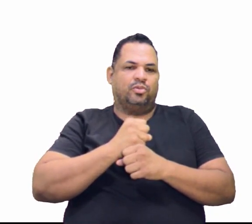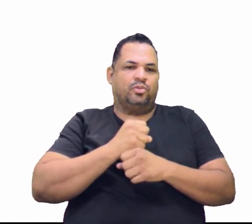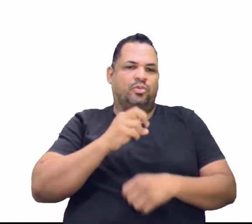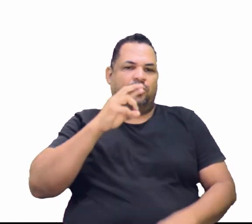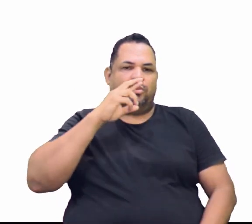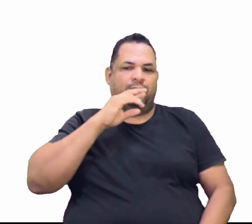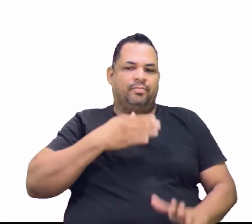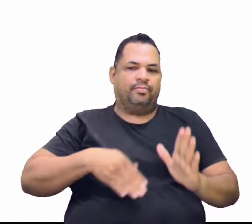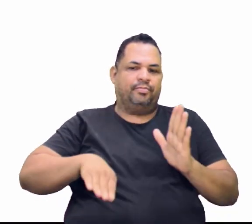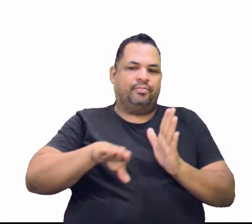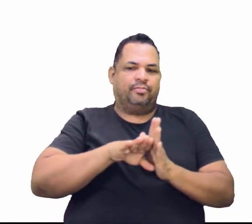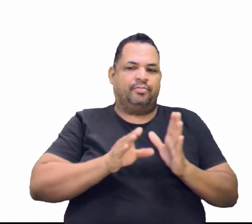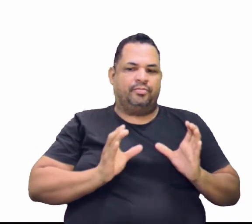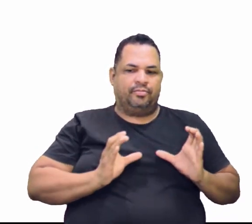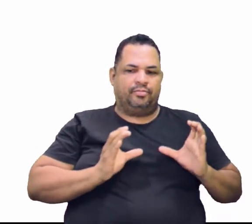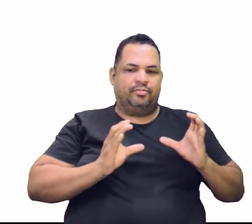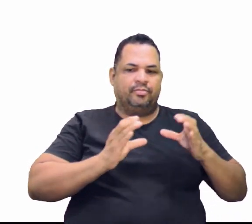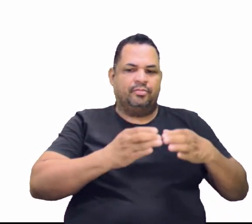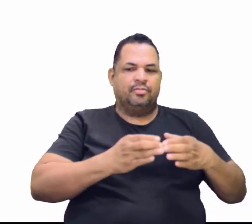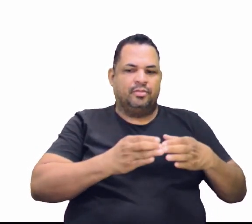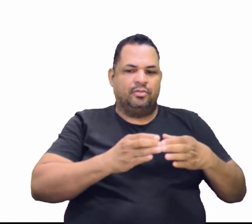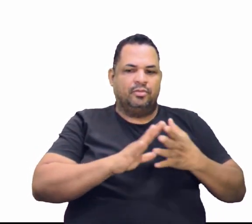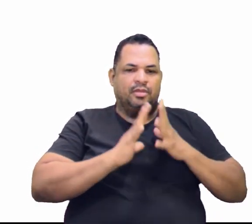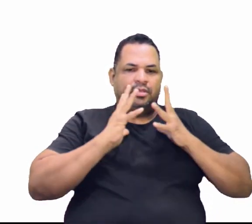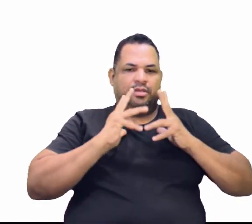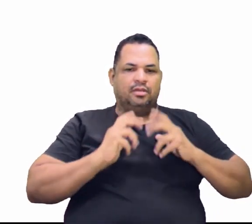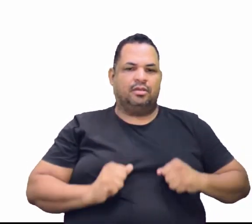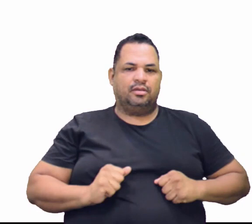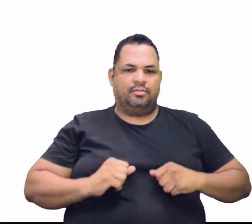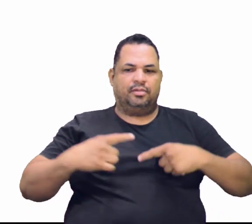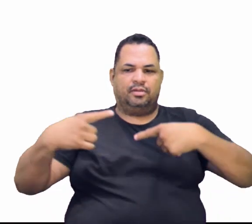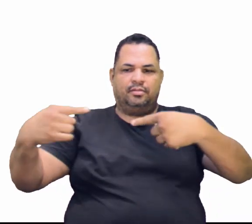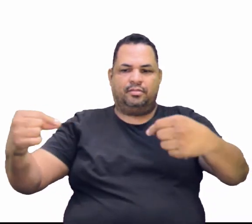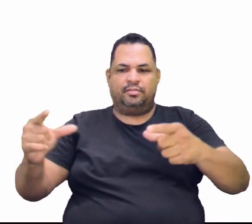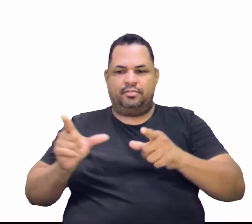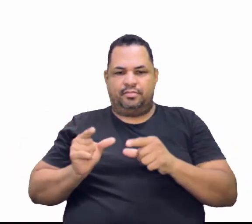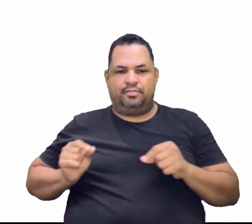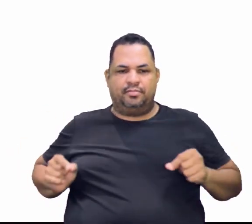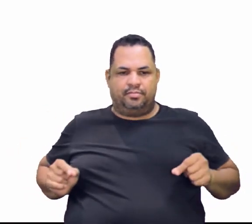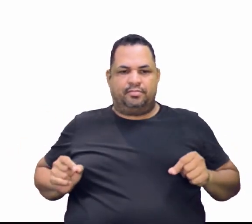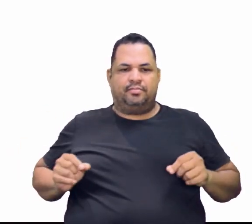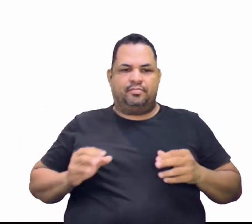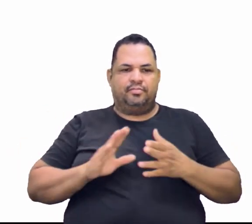fazer limpeza do Forte Príncipe. Essa imagem